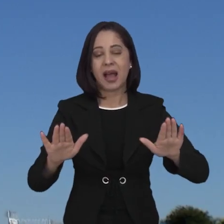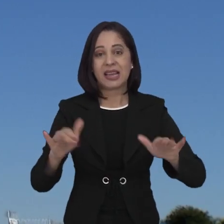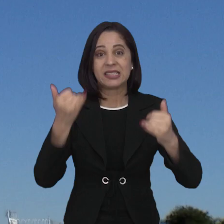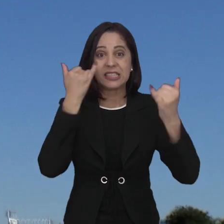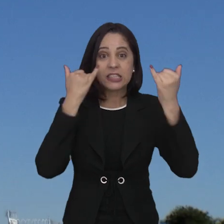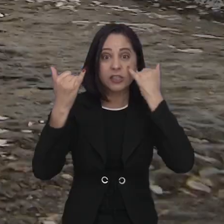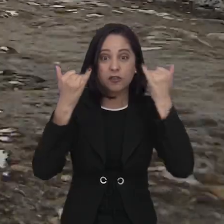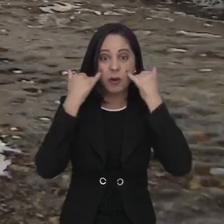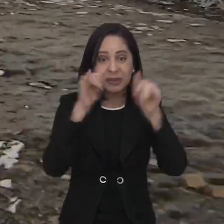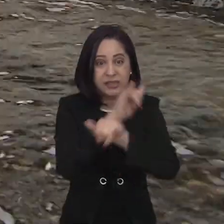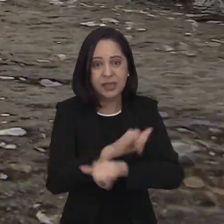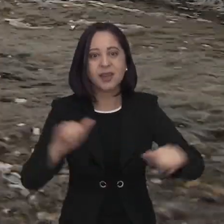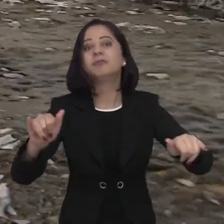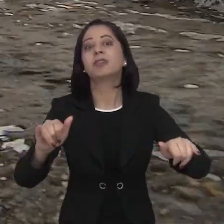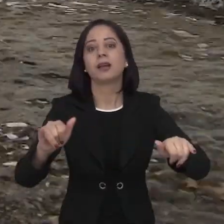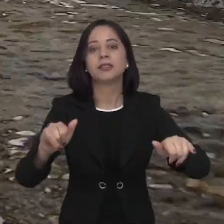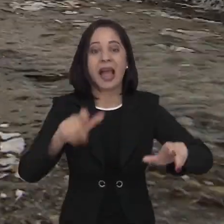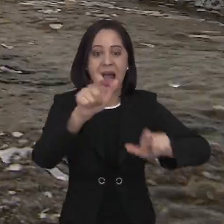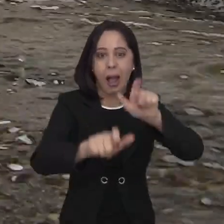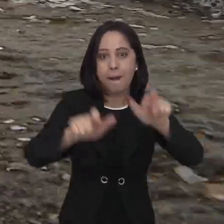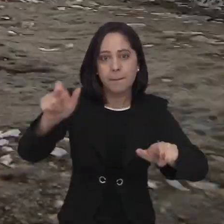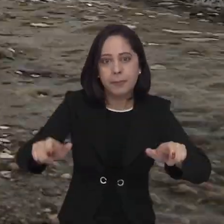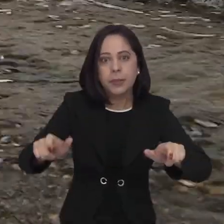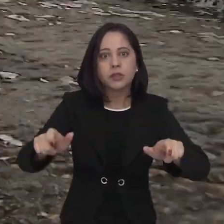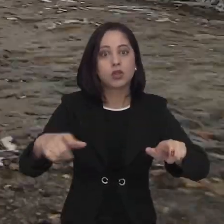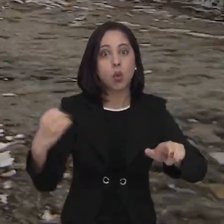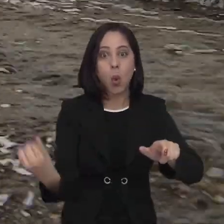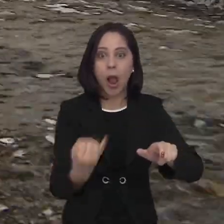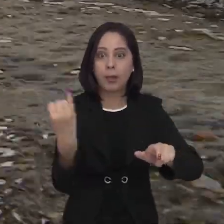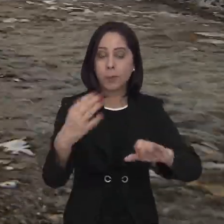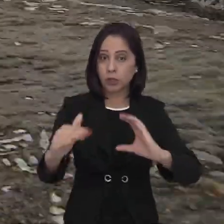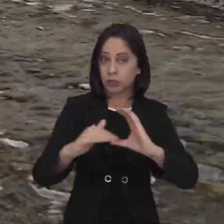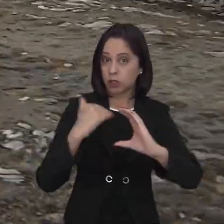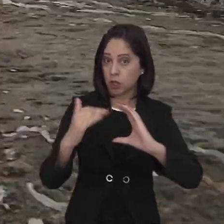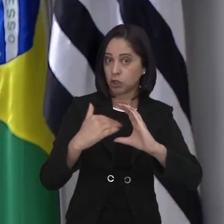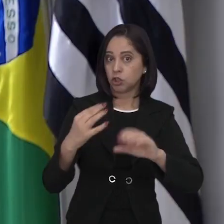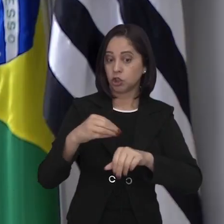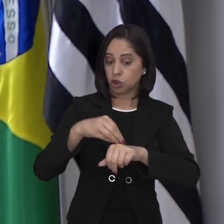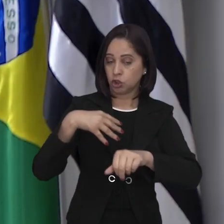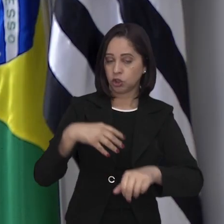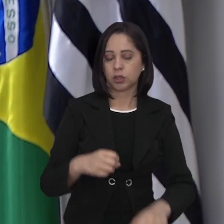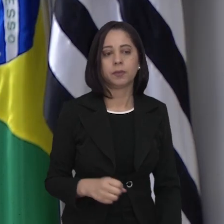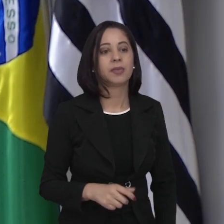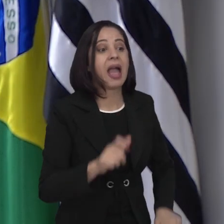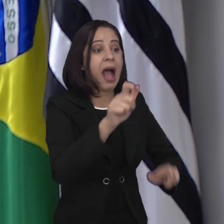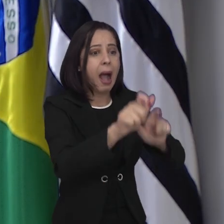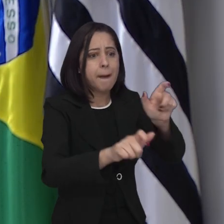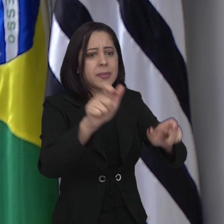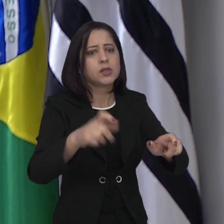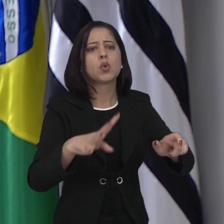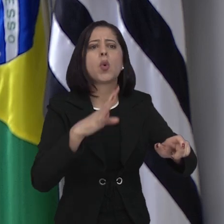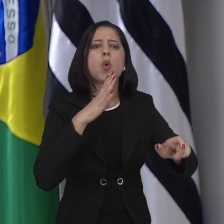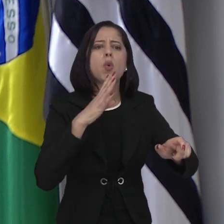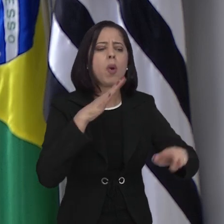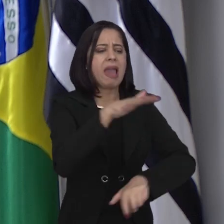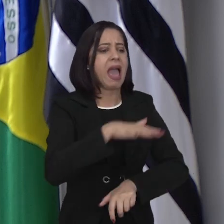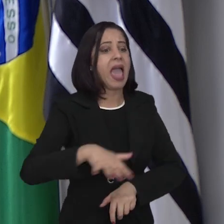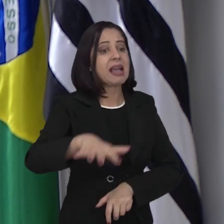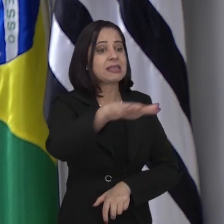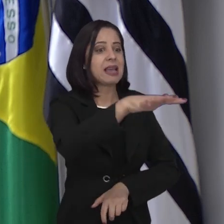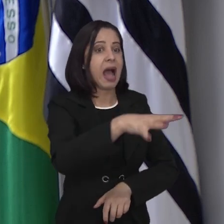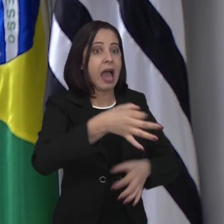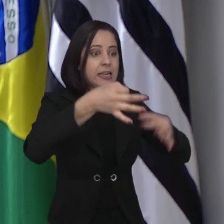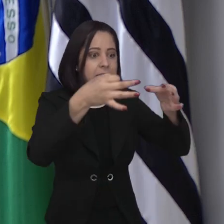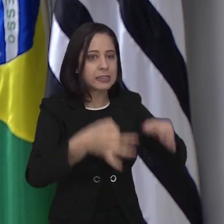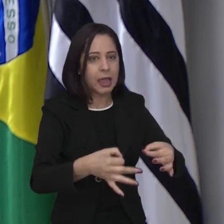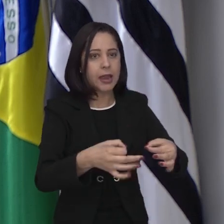tanta informação, a colaboração dos moradores é indispensável. O próprio morador conhece mais a área onde ele mora, ele